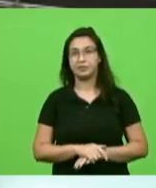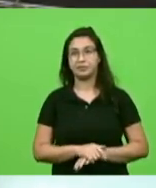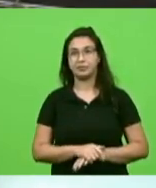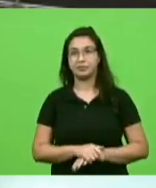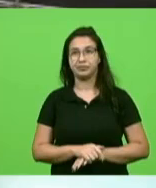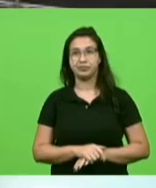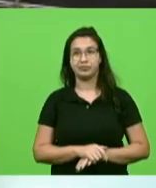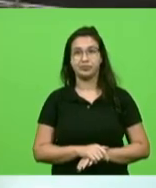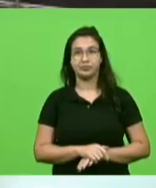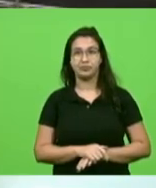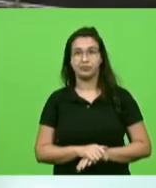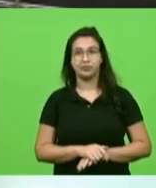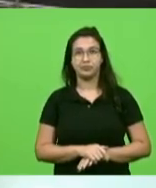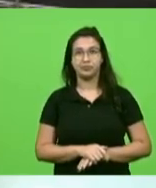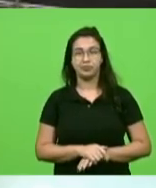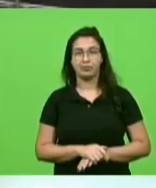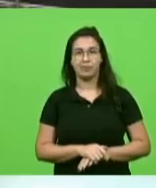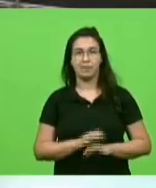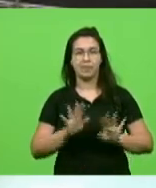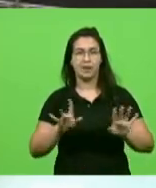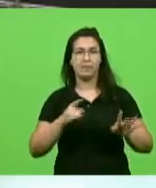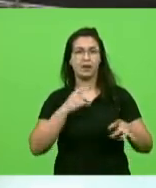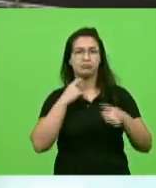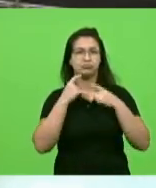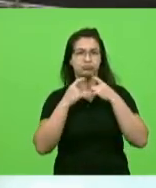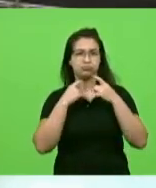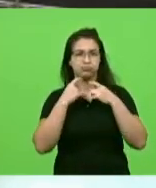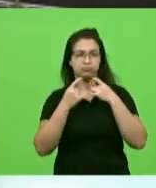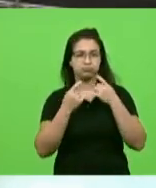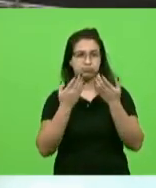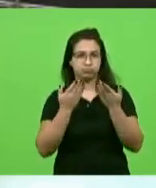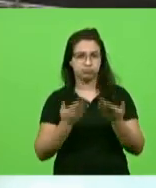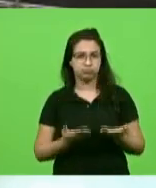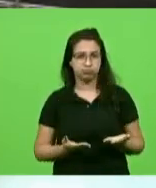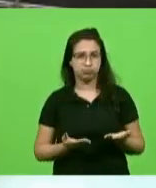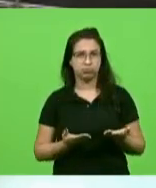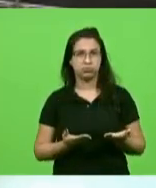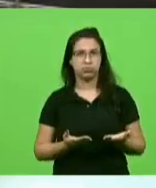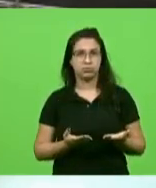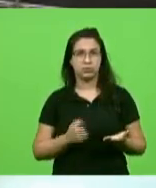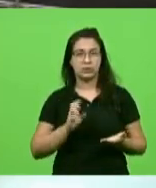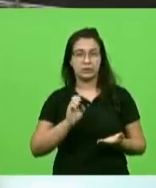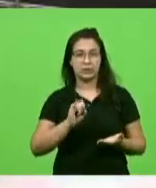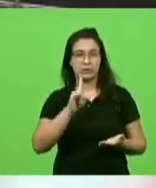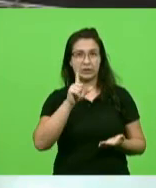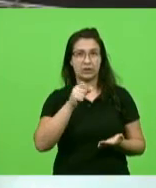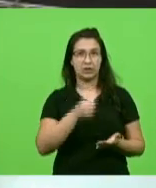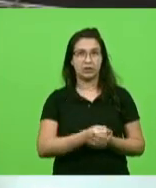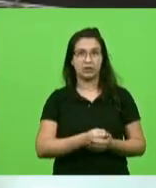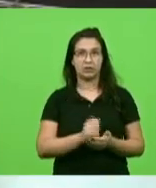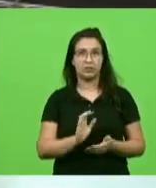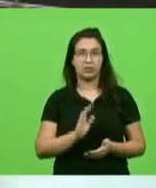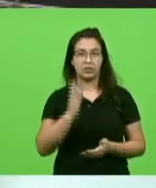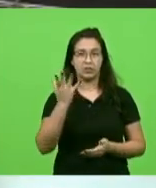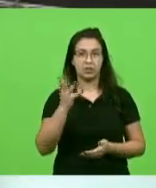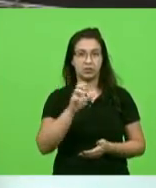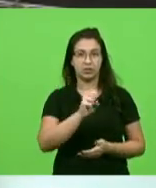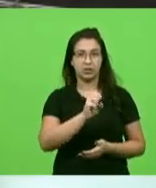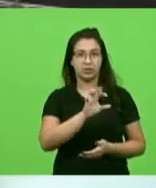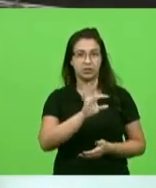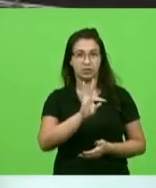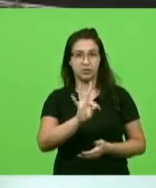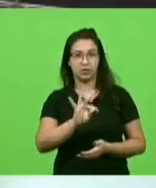e fica aqui uma uma dúvida em casa a decisão que vem ocorrendo no